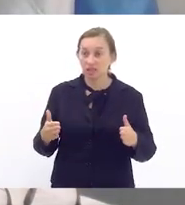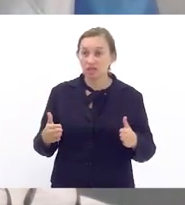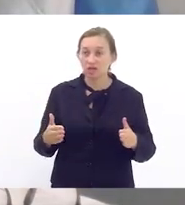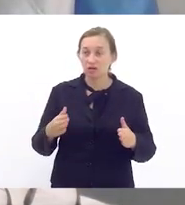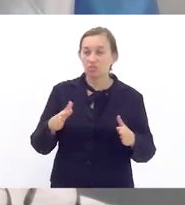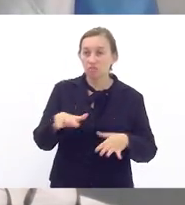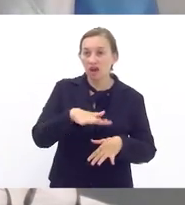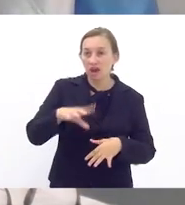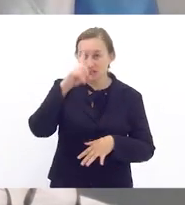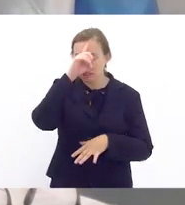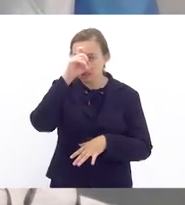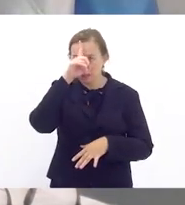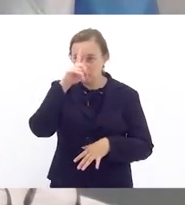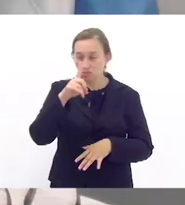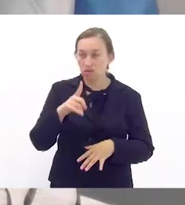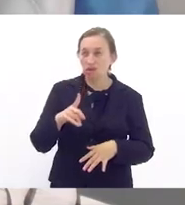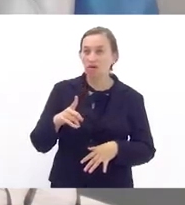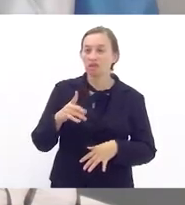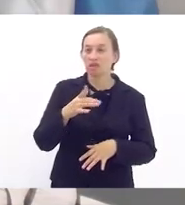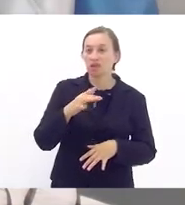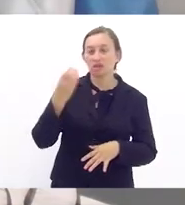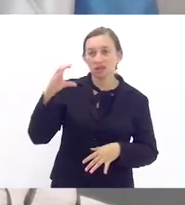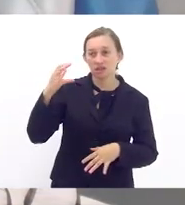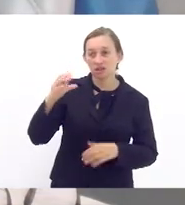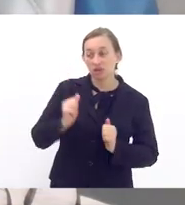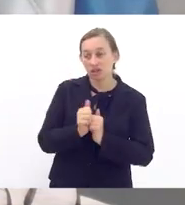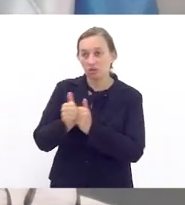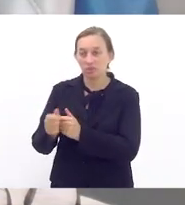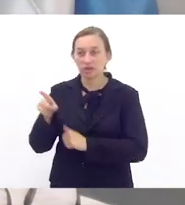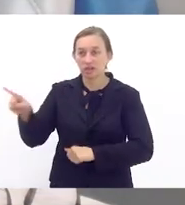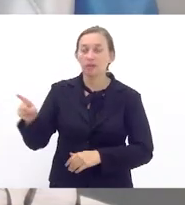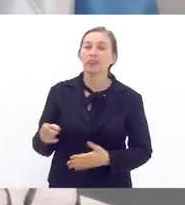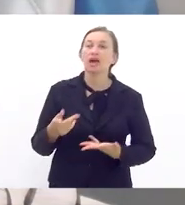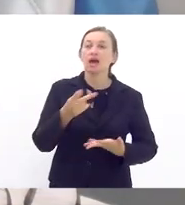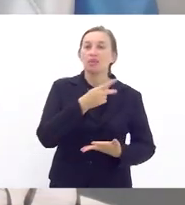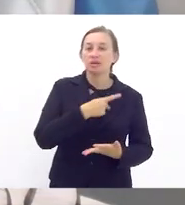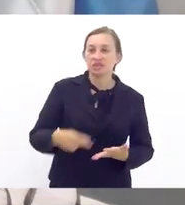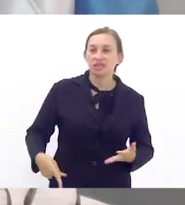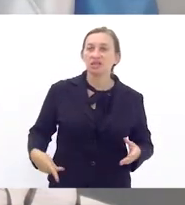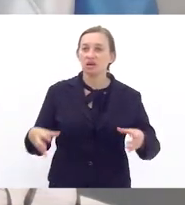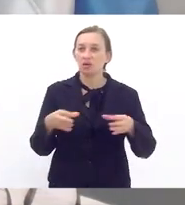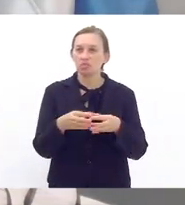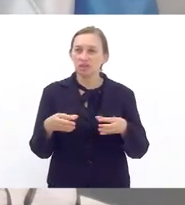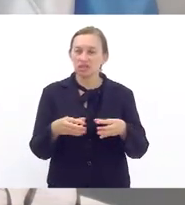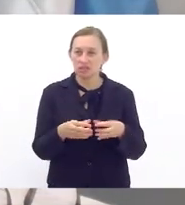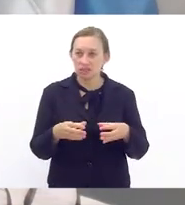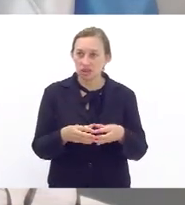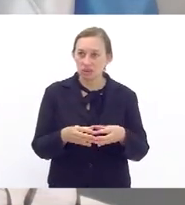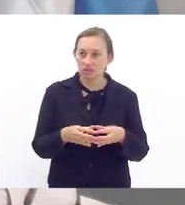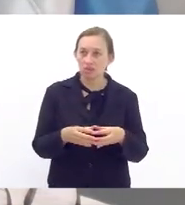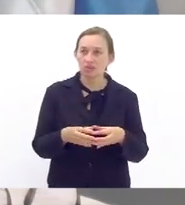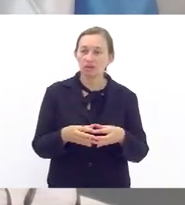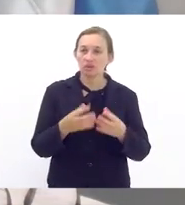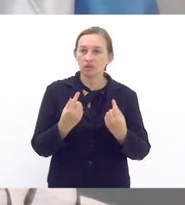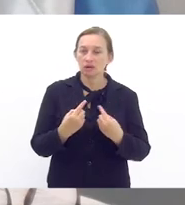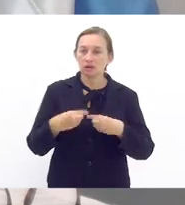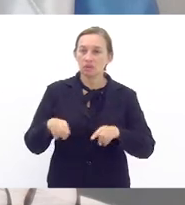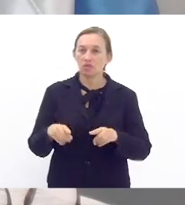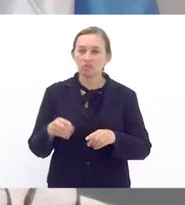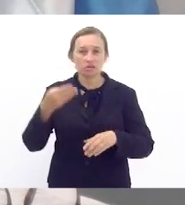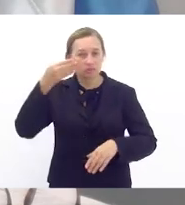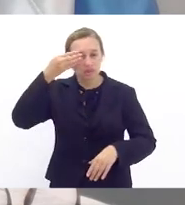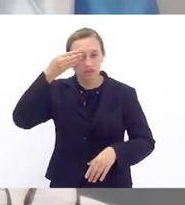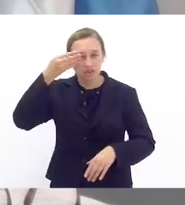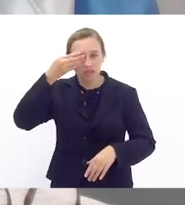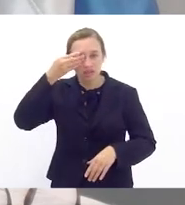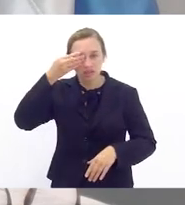em Niterói e ele está acompanhando lá. Então, passar a palavra ao presidente da comissão para prevenir e combater a pirataria no estado do Rio de